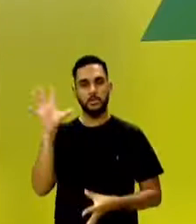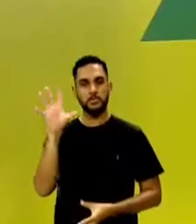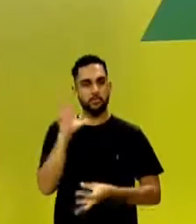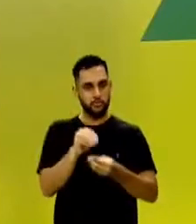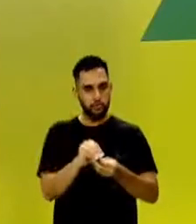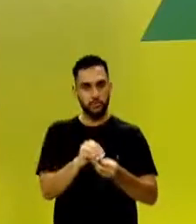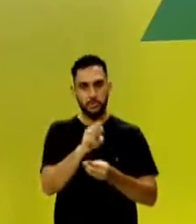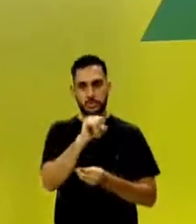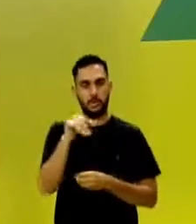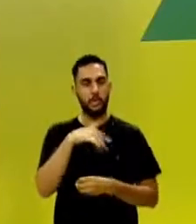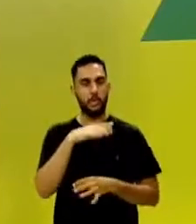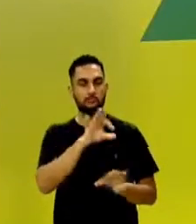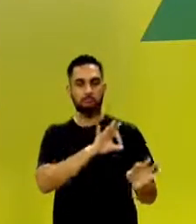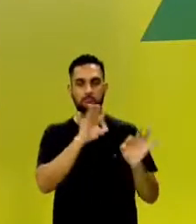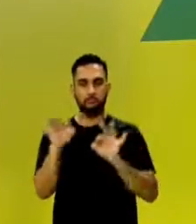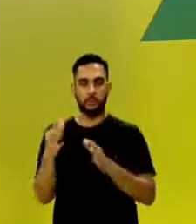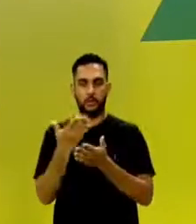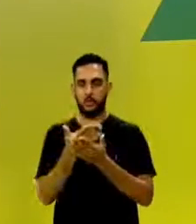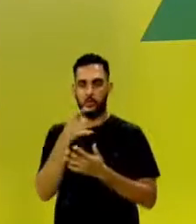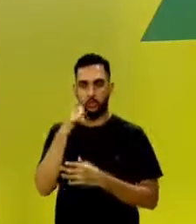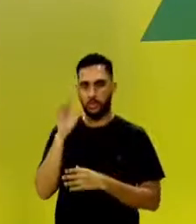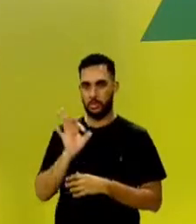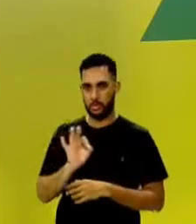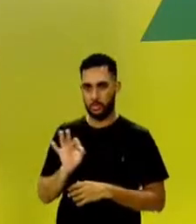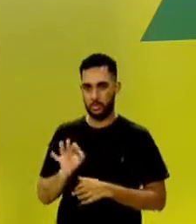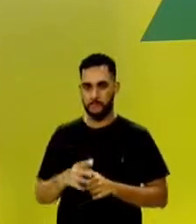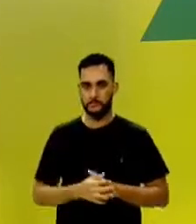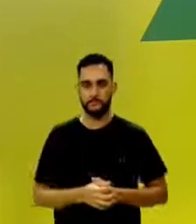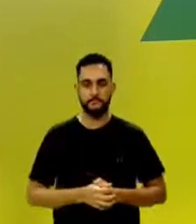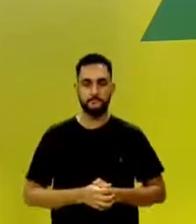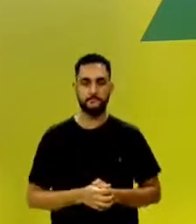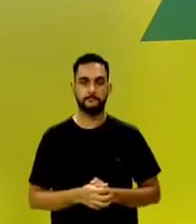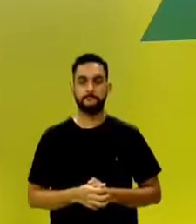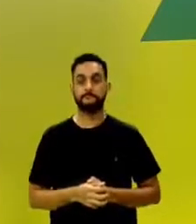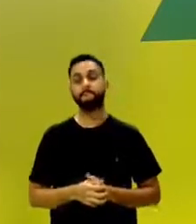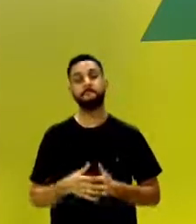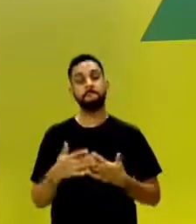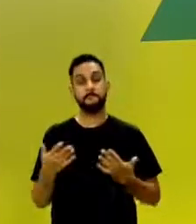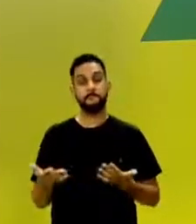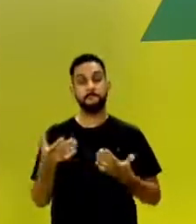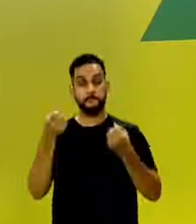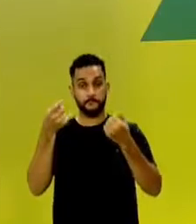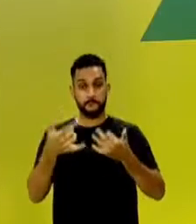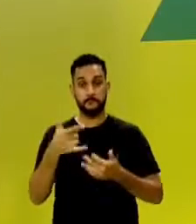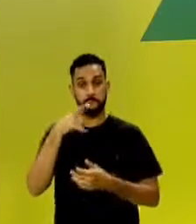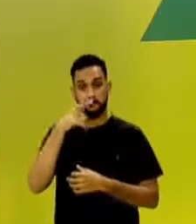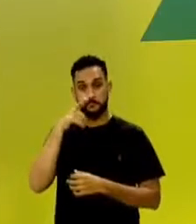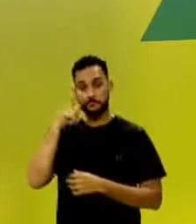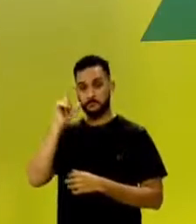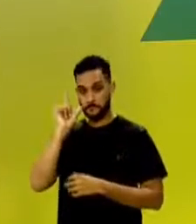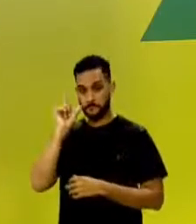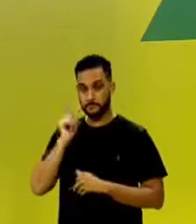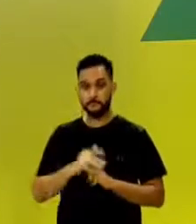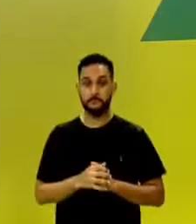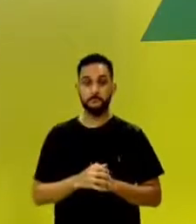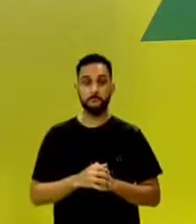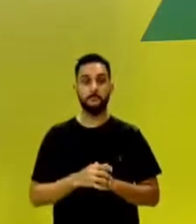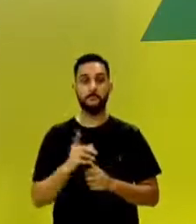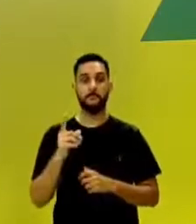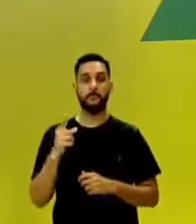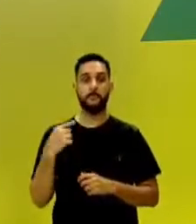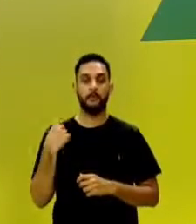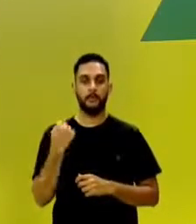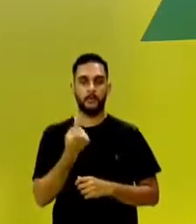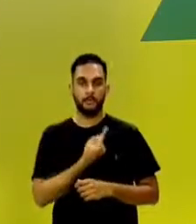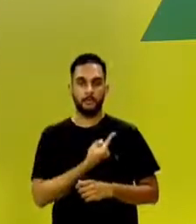sobre o que é equação de retas e como a gente vai trabalhar com elas então como eu falei ontem é durante a nossa